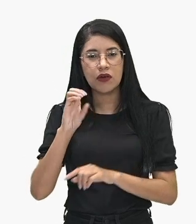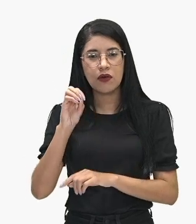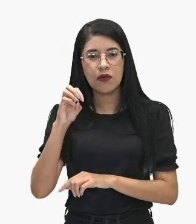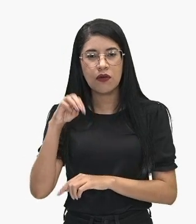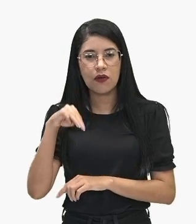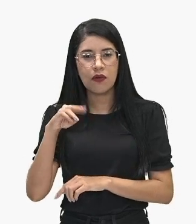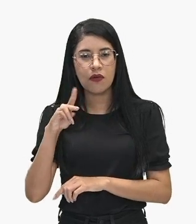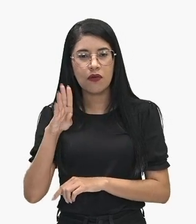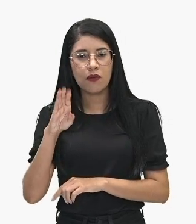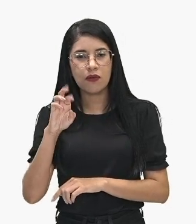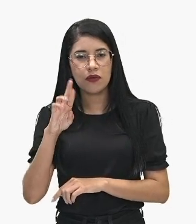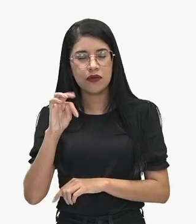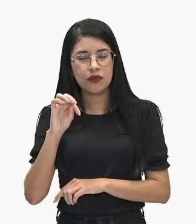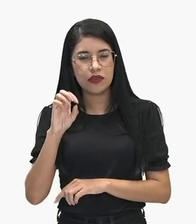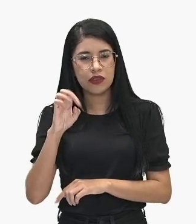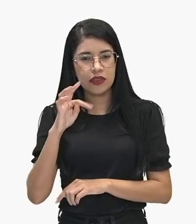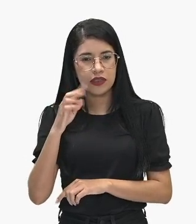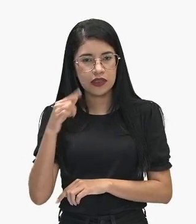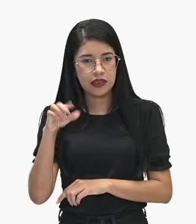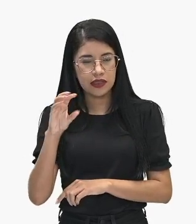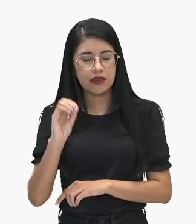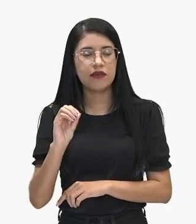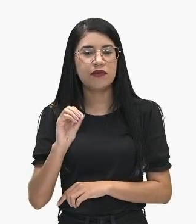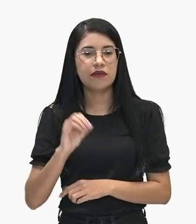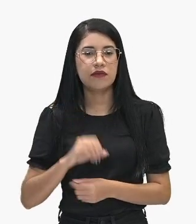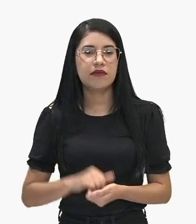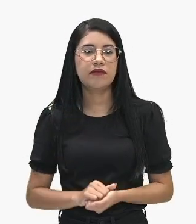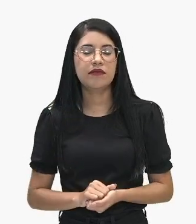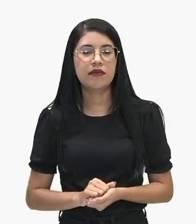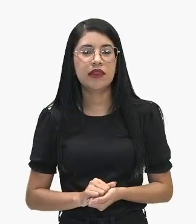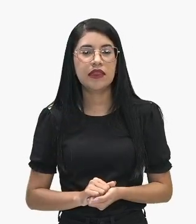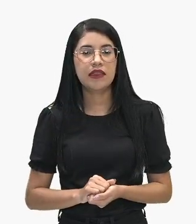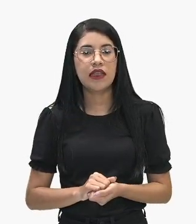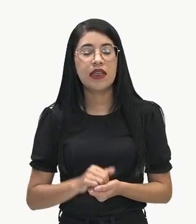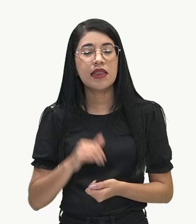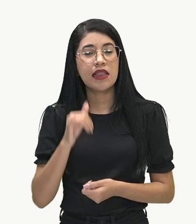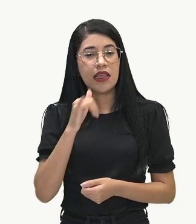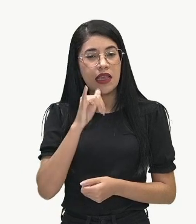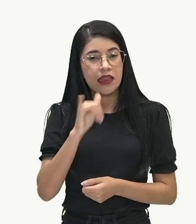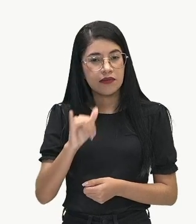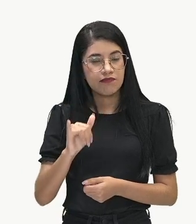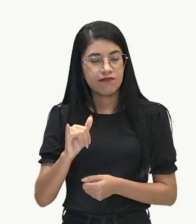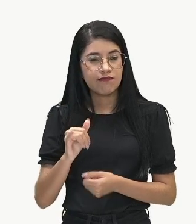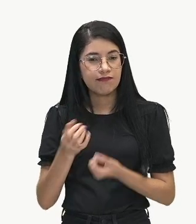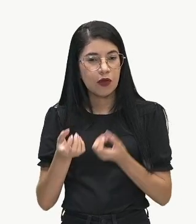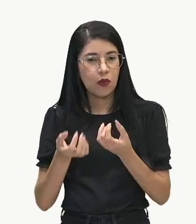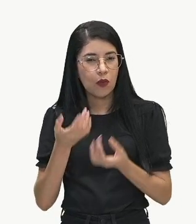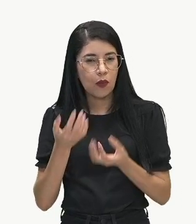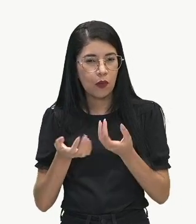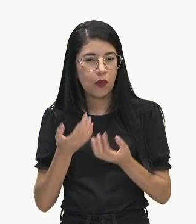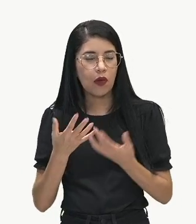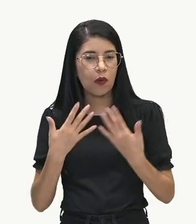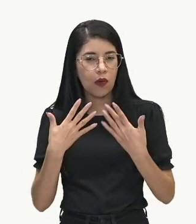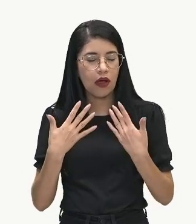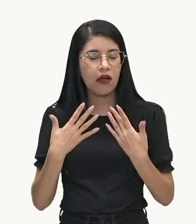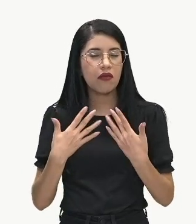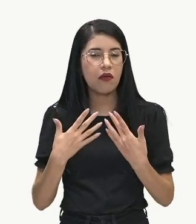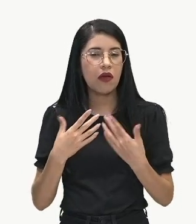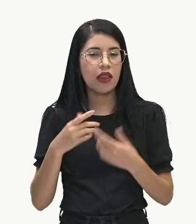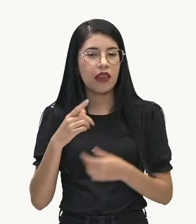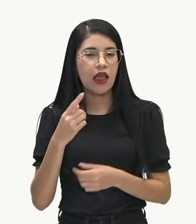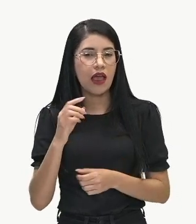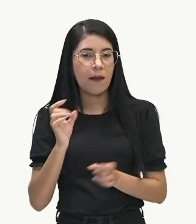Então, na entalpia de combustão, nós temos que a energia liberada na combustão completa de 1